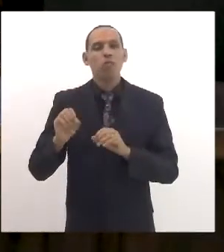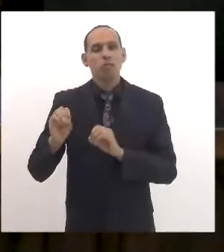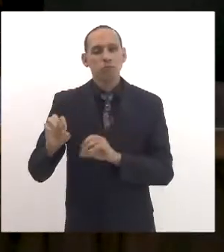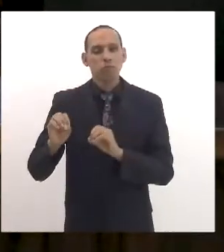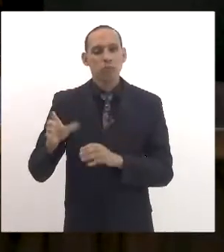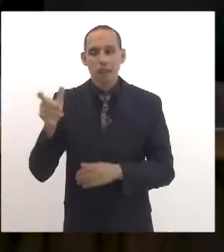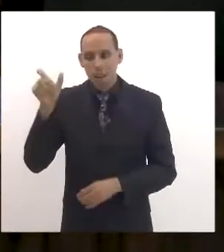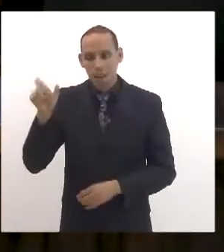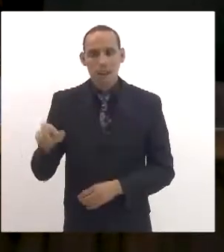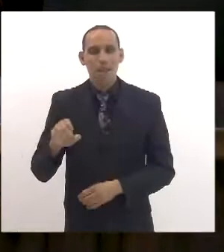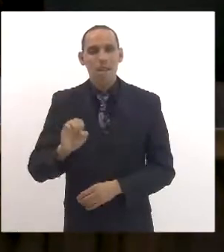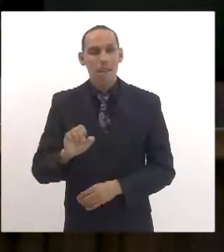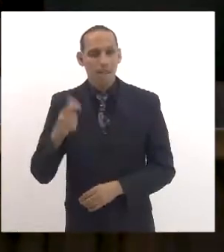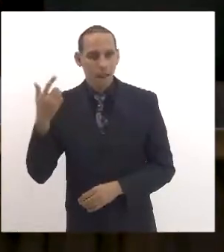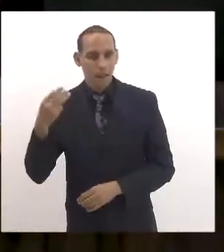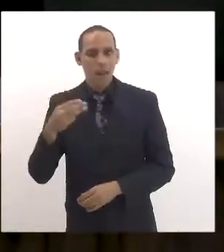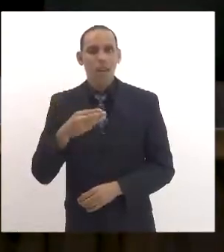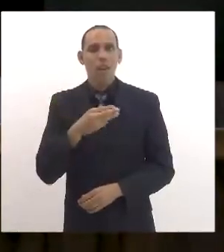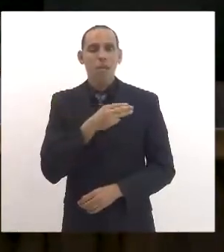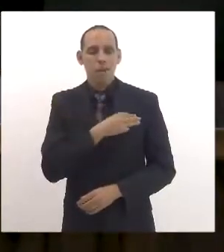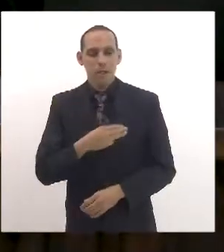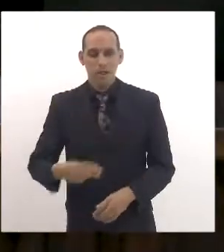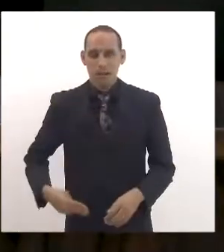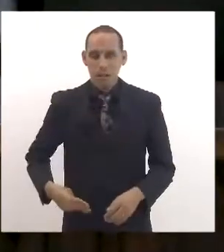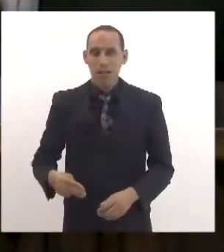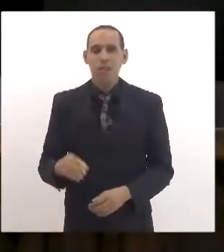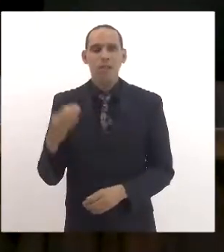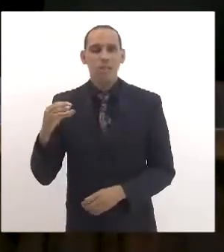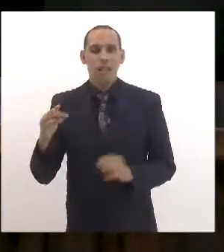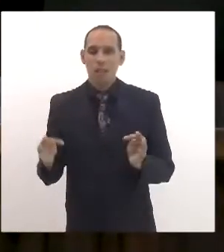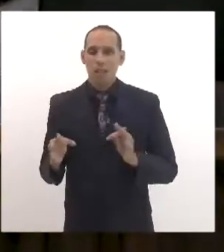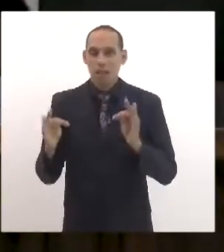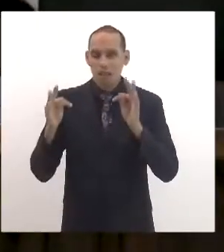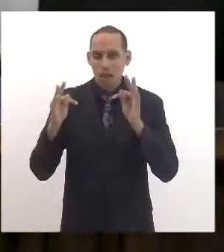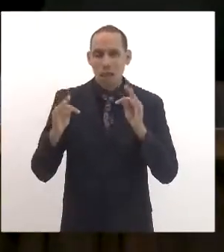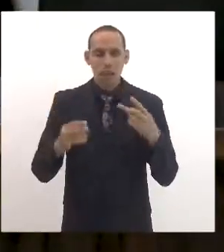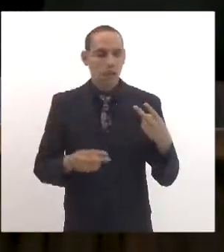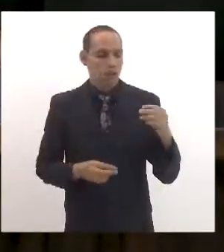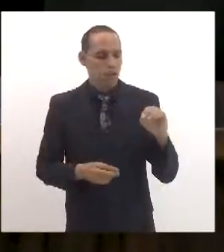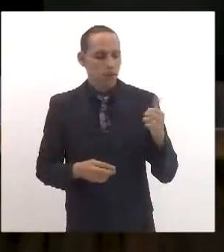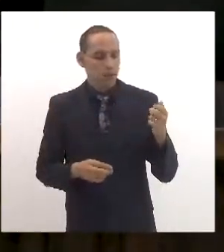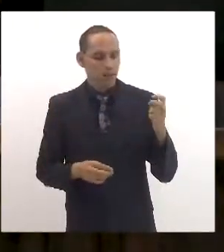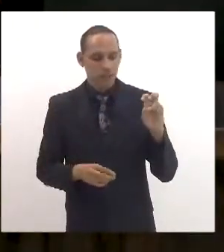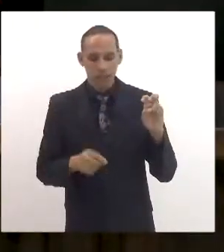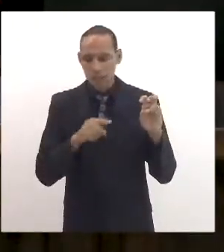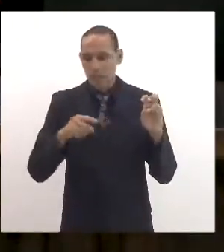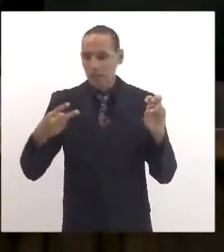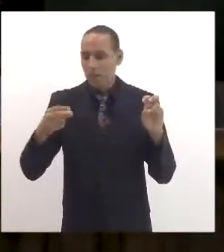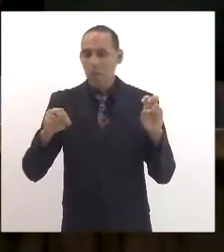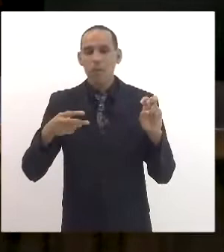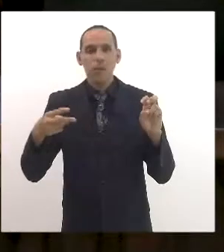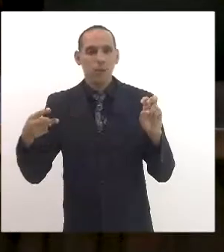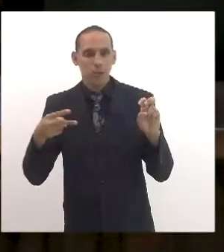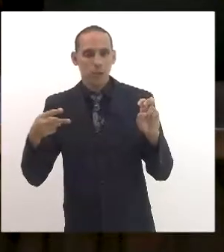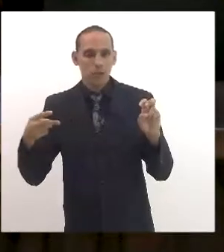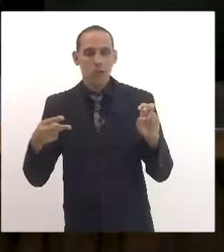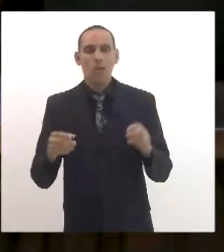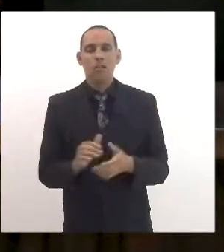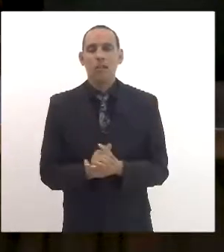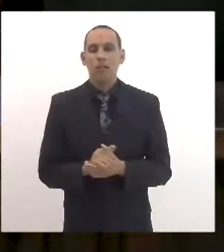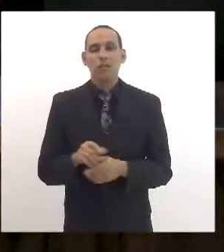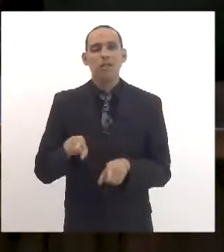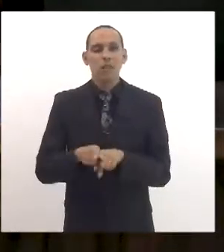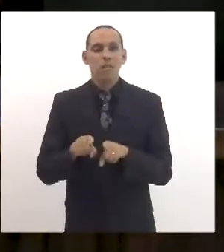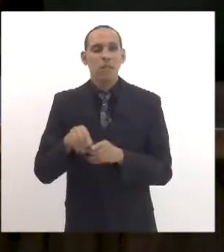e Ensino Superior do Governo de Portugal, entre novembro de 2015 e 2022, e secretário de Estado